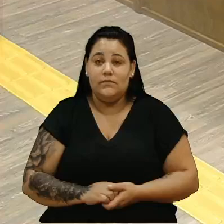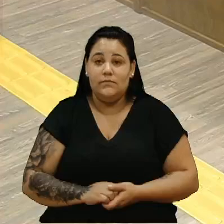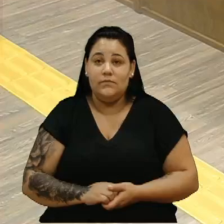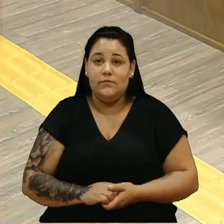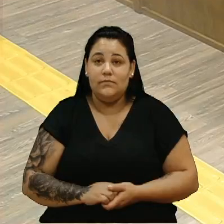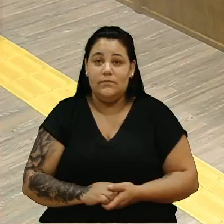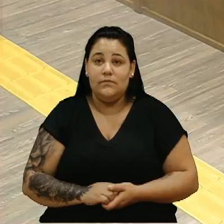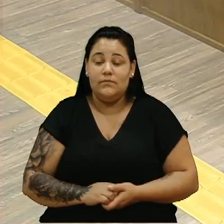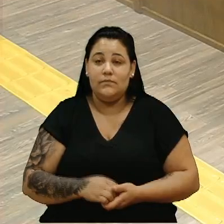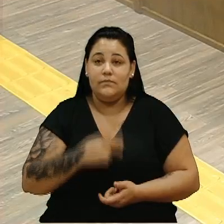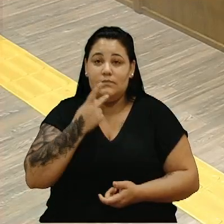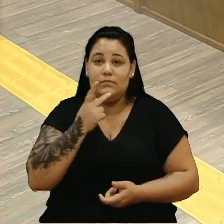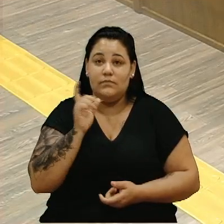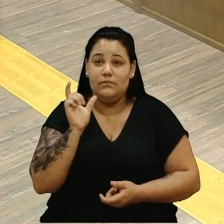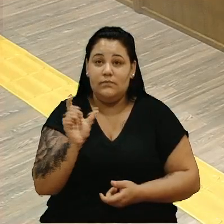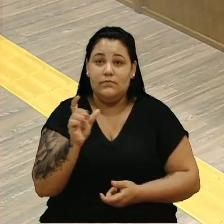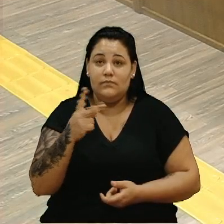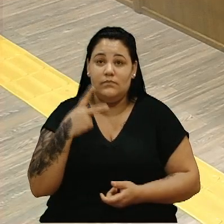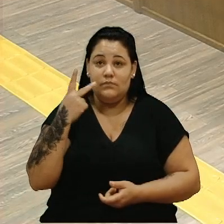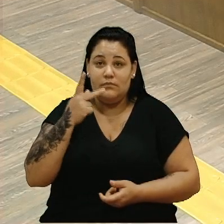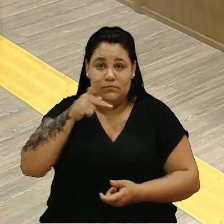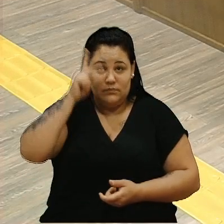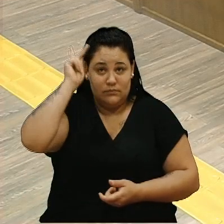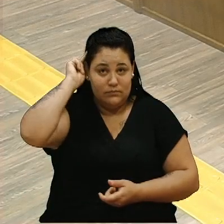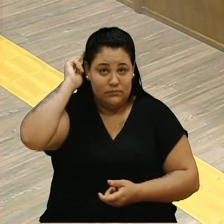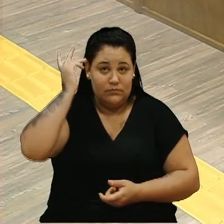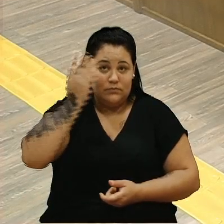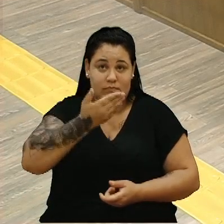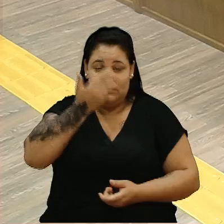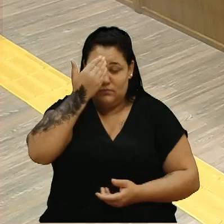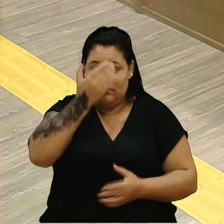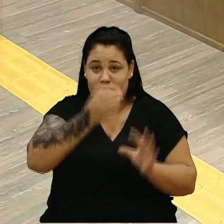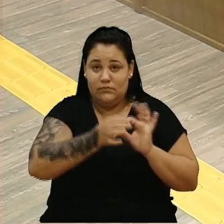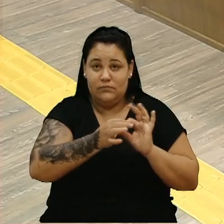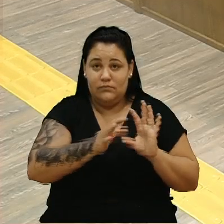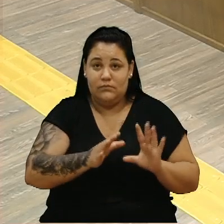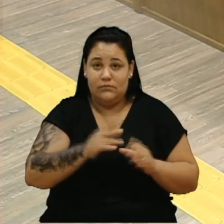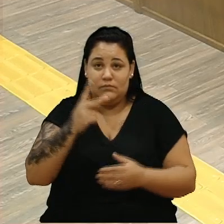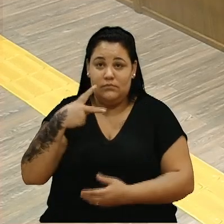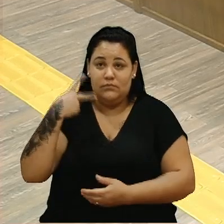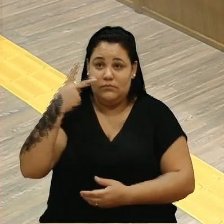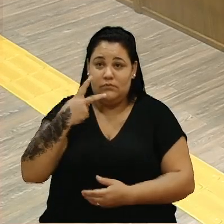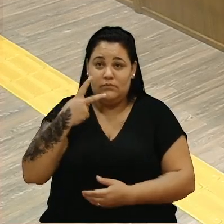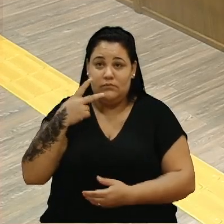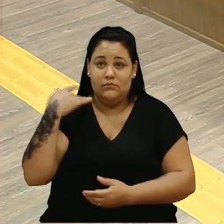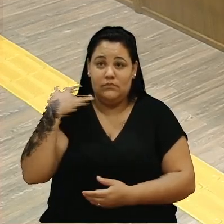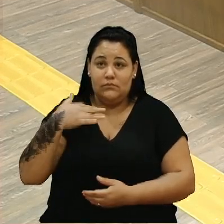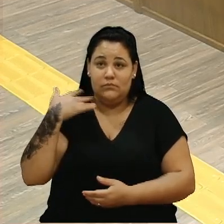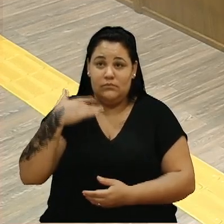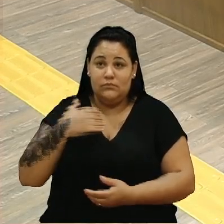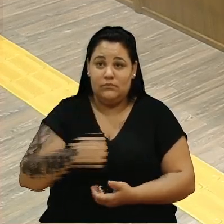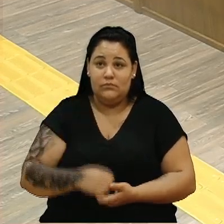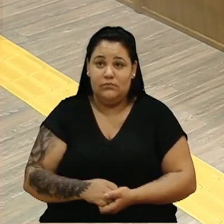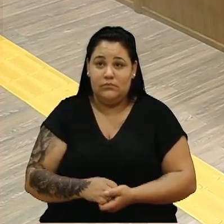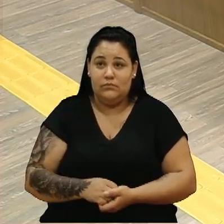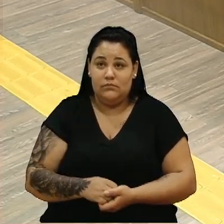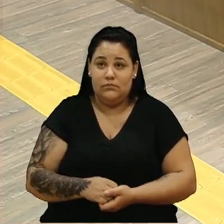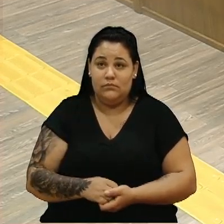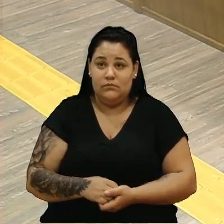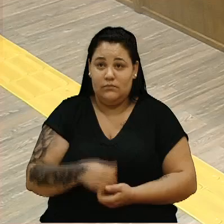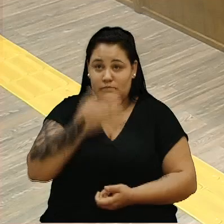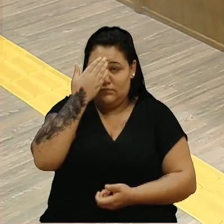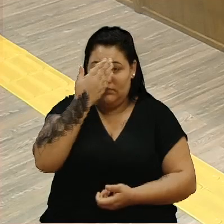Com a palavra, o vereador Iago Morandi. Agradece a abrir mão, vereadora Andressa Marques. Obrigada, senhor